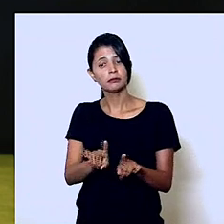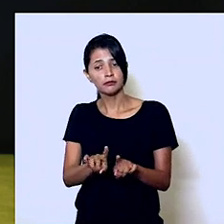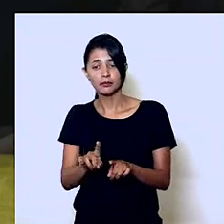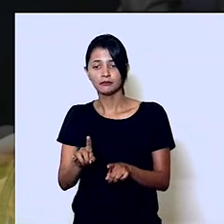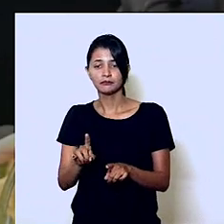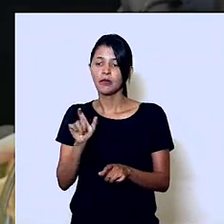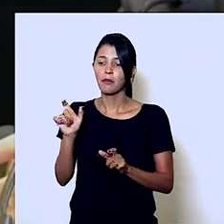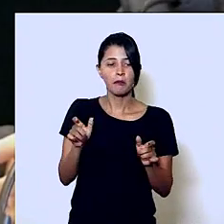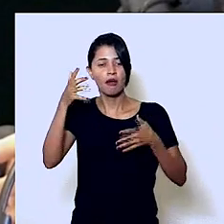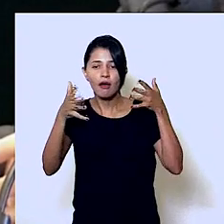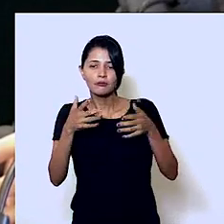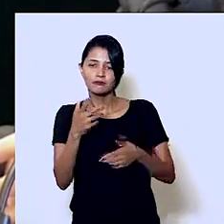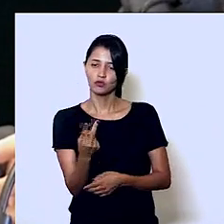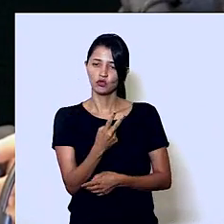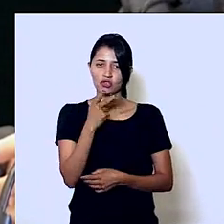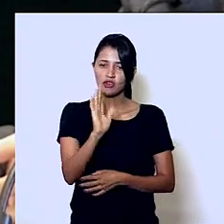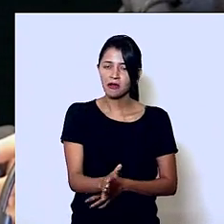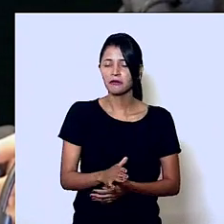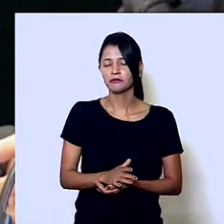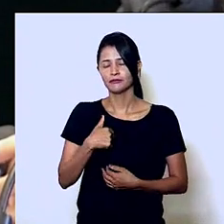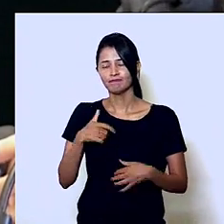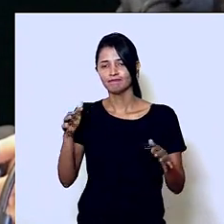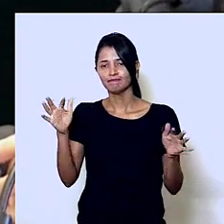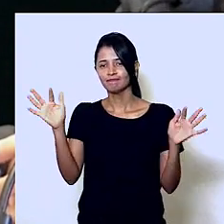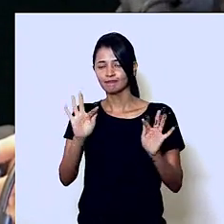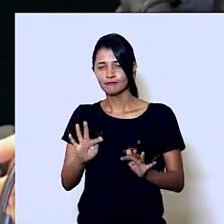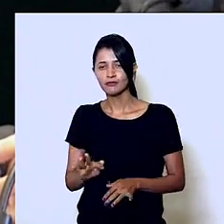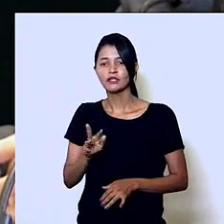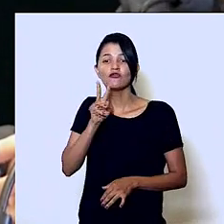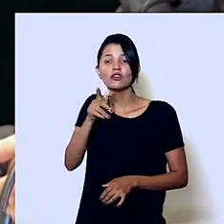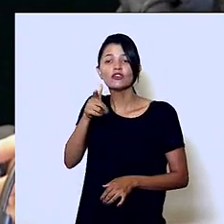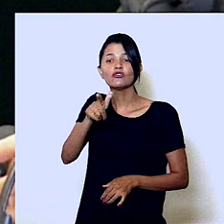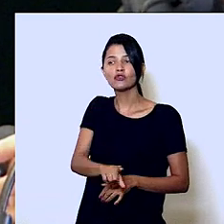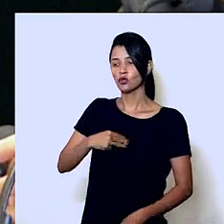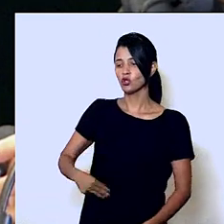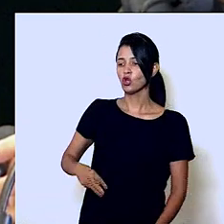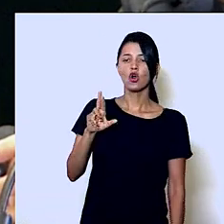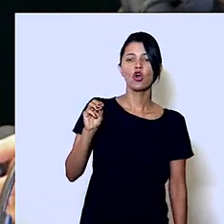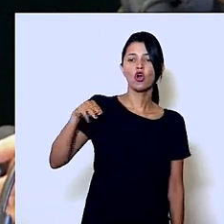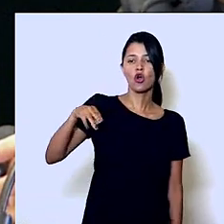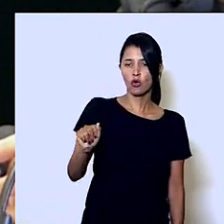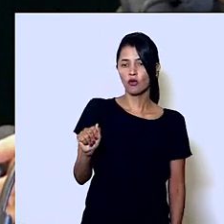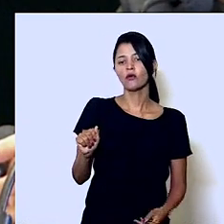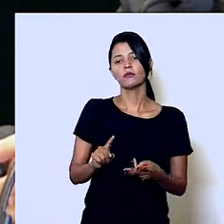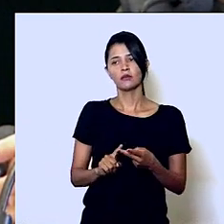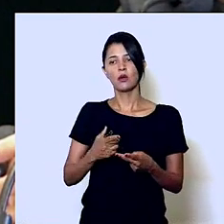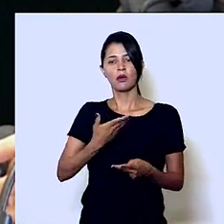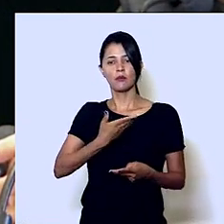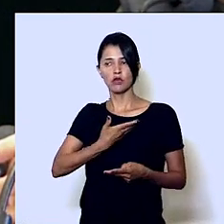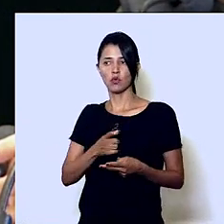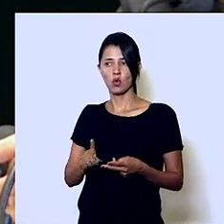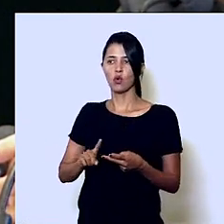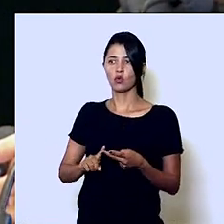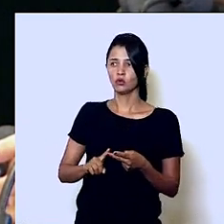proferiram. E fico muito feliz de rever aqui o ministro Roma, o amigo ministro Zé Múcio,